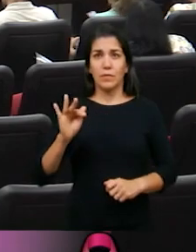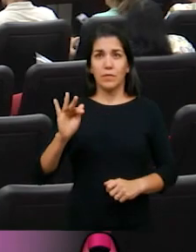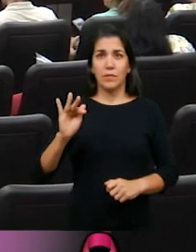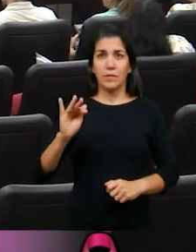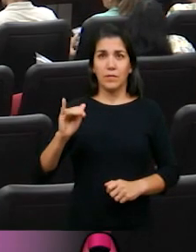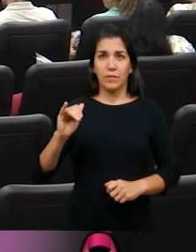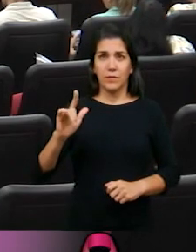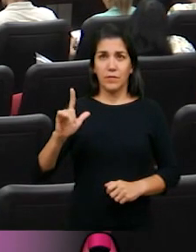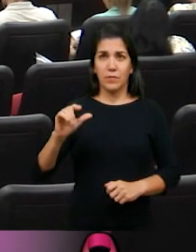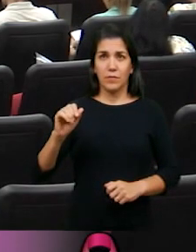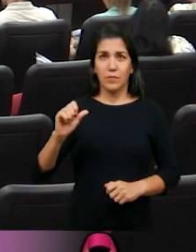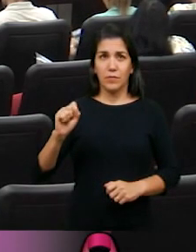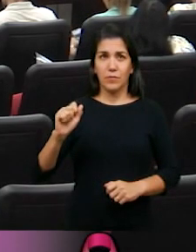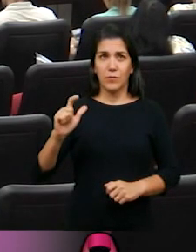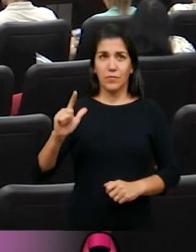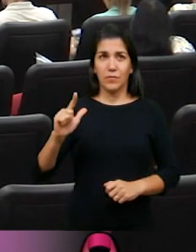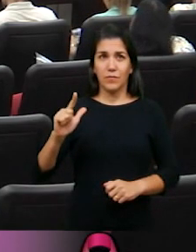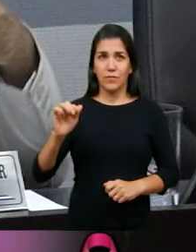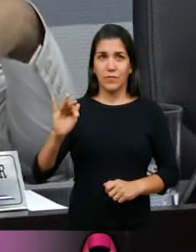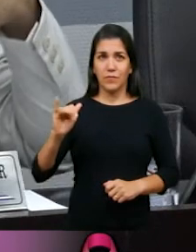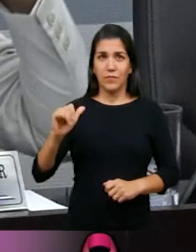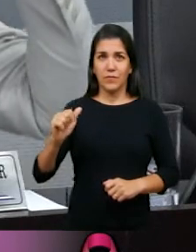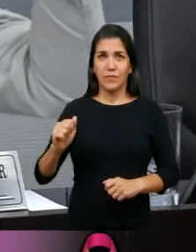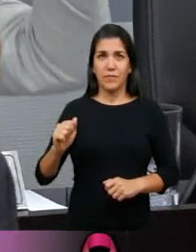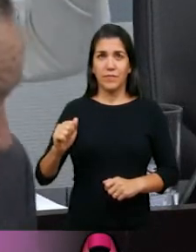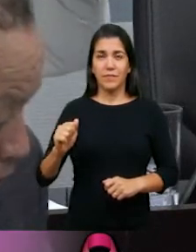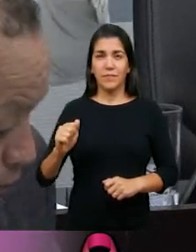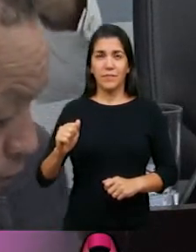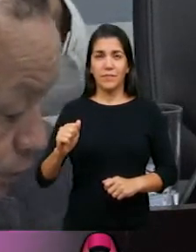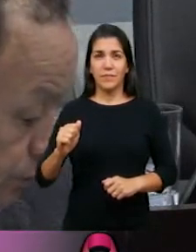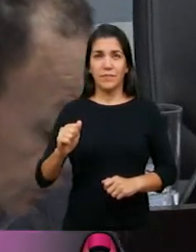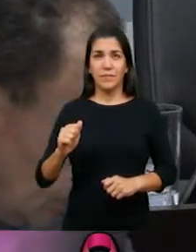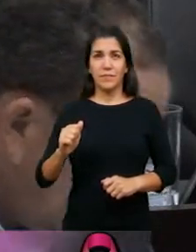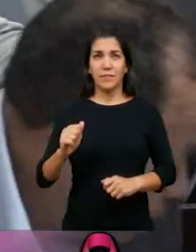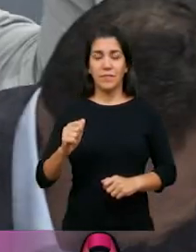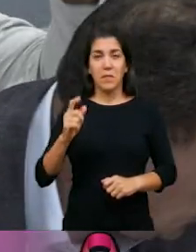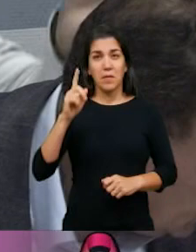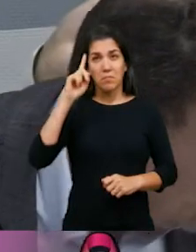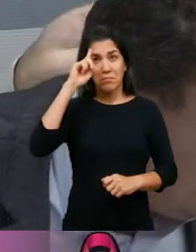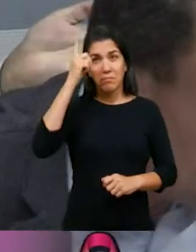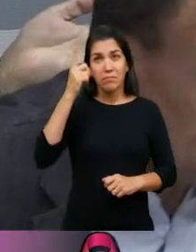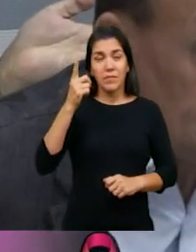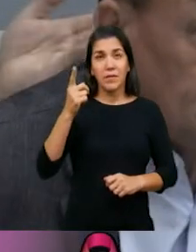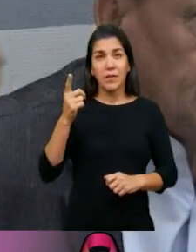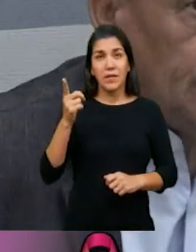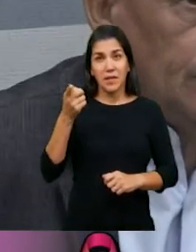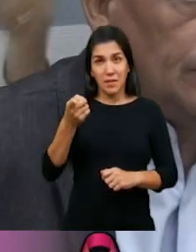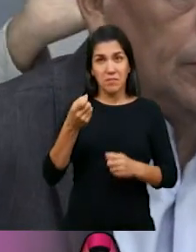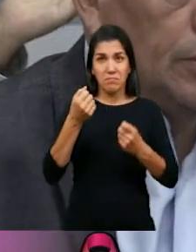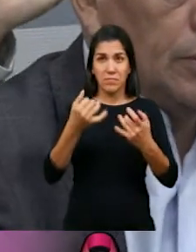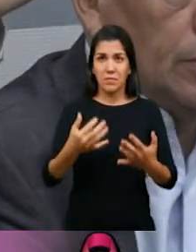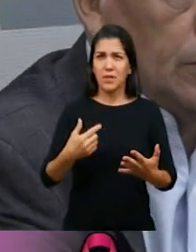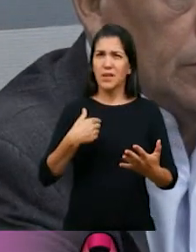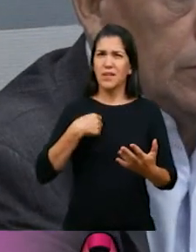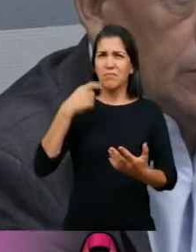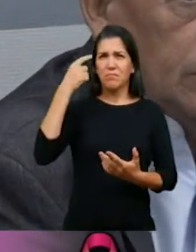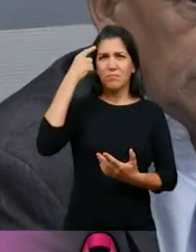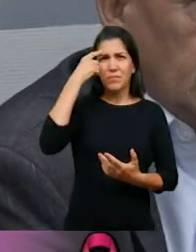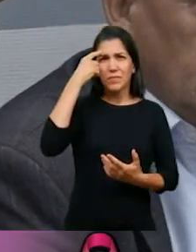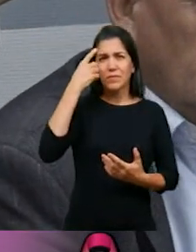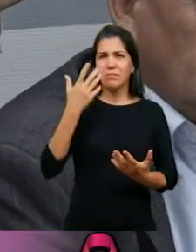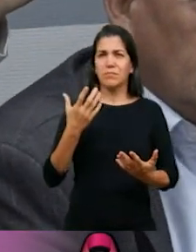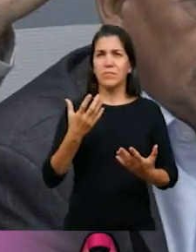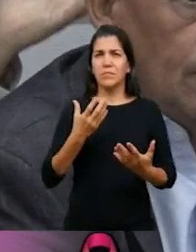eu nunca vi. Porque ele falar que eu estou pensando, deixando de pensar, eu nunca vi falar, é espírito